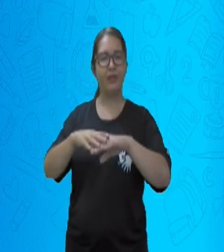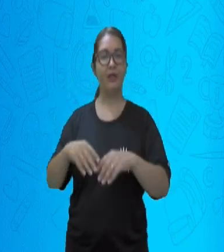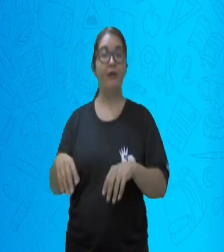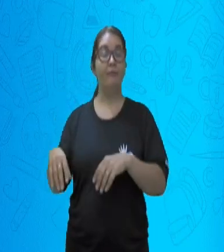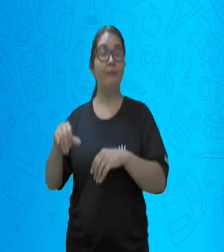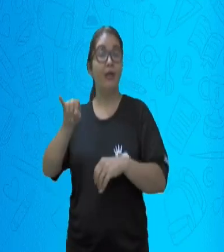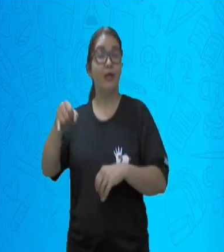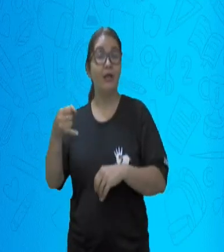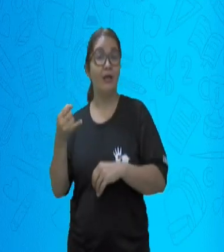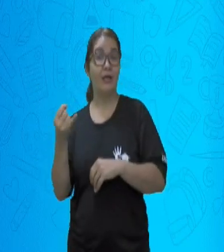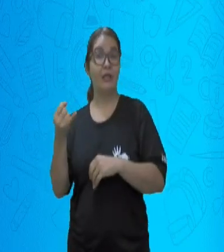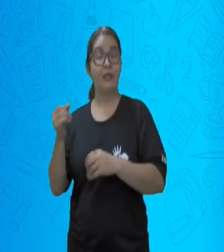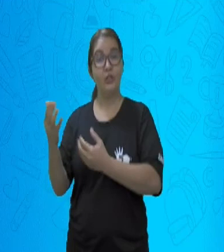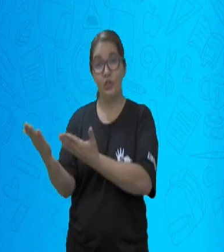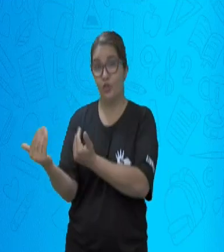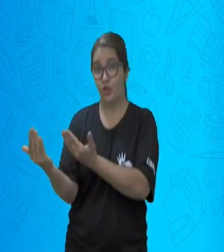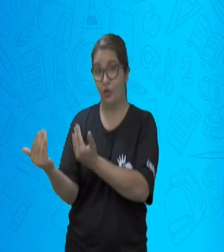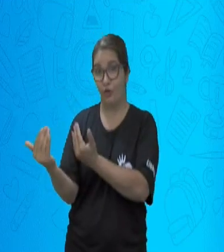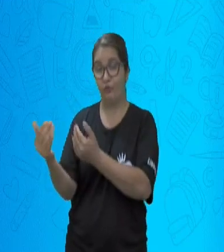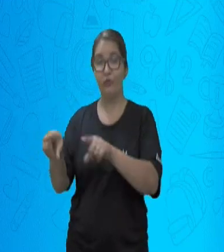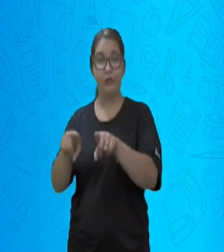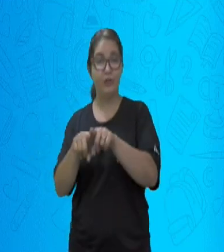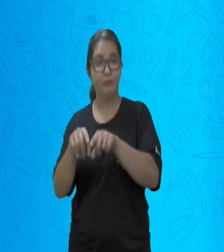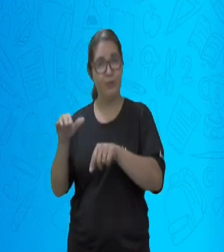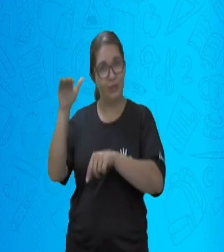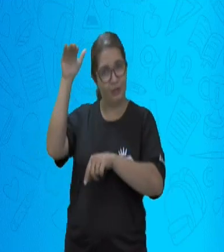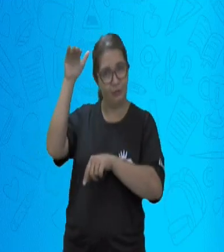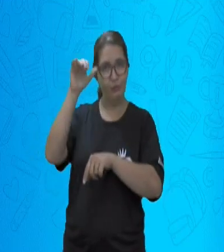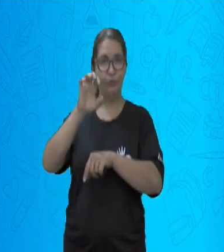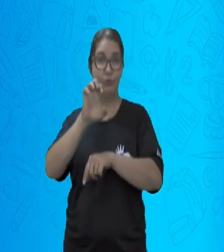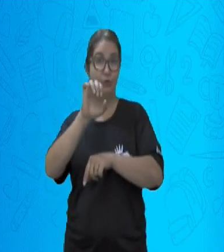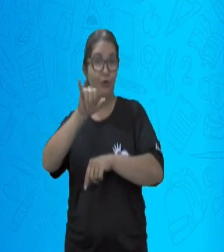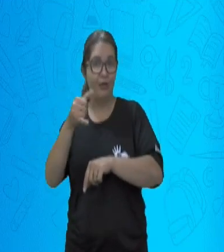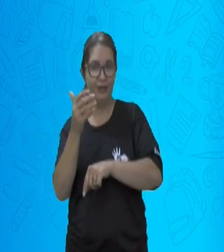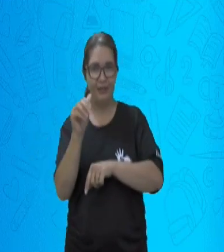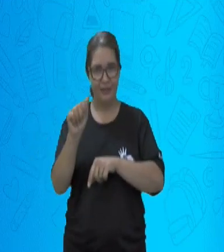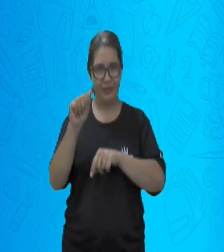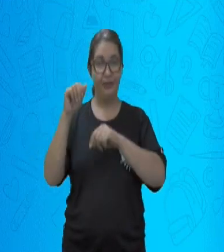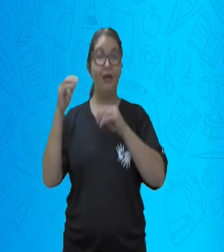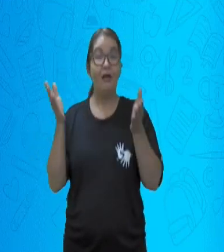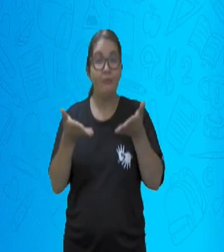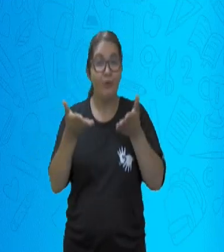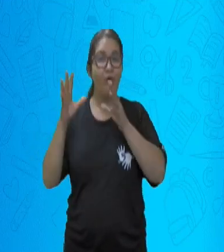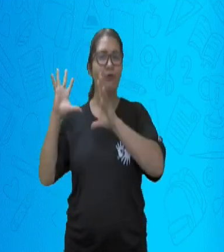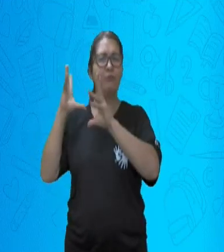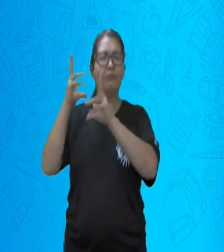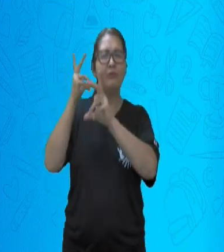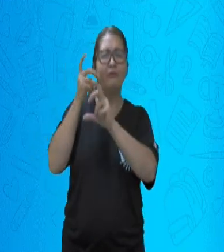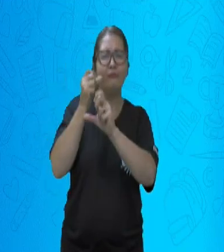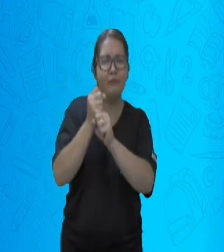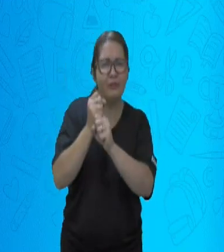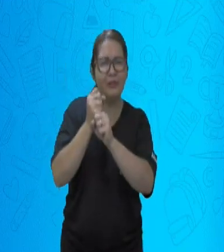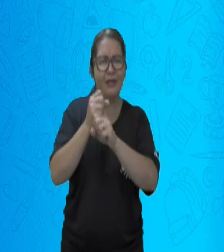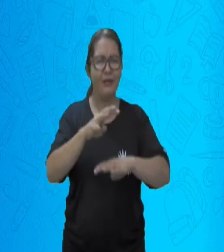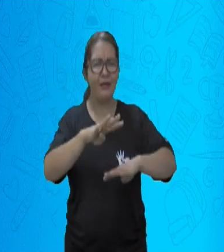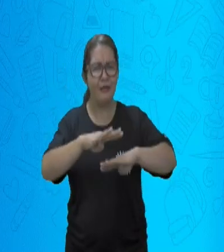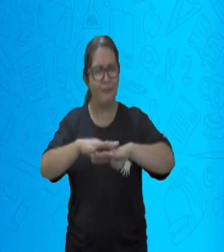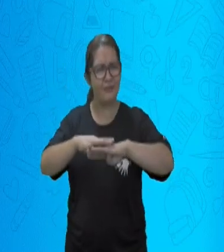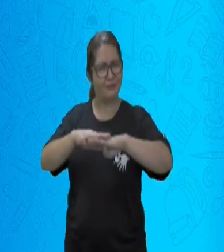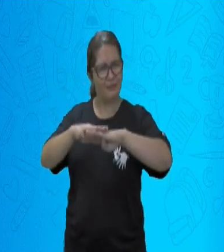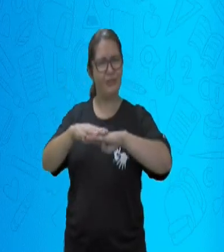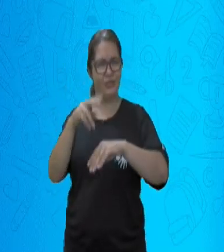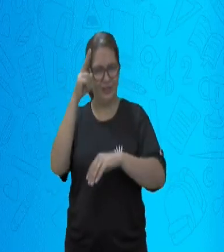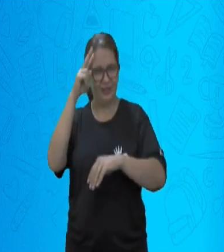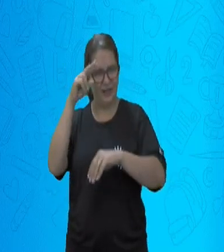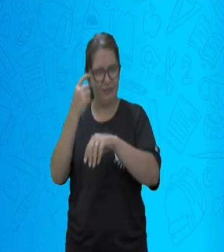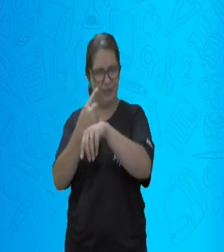sobre adição e subtração, revisando o conteúdo que já aprendemos. A matemática está presente